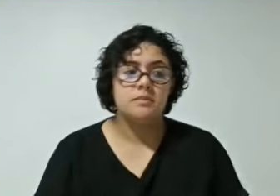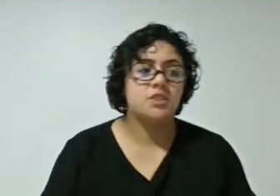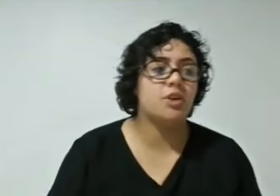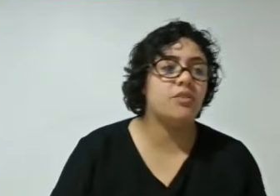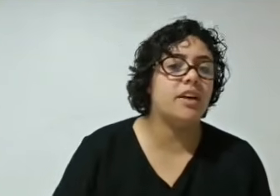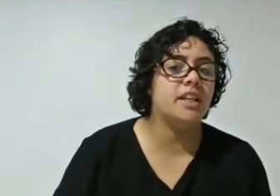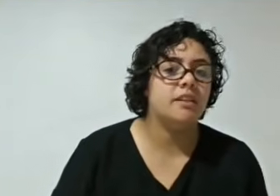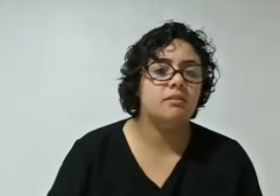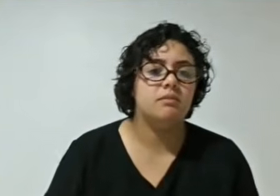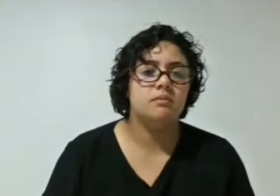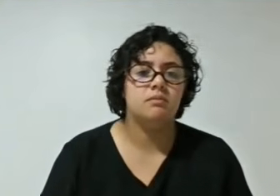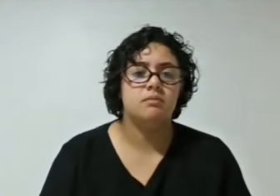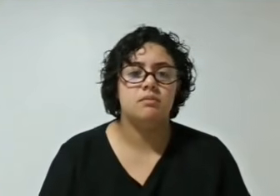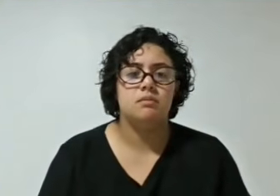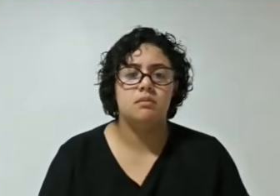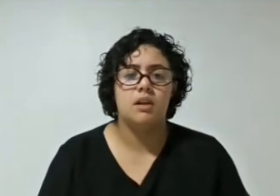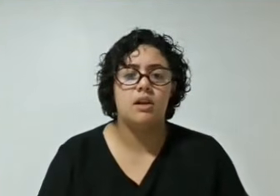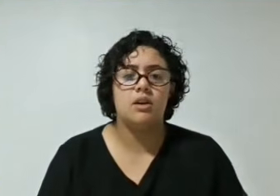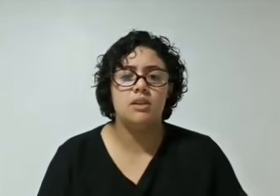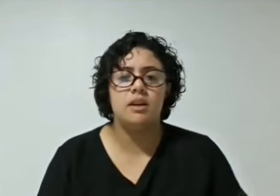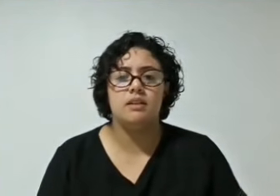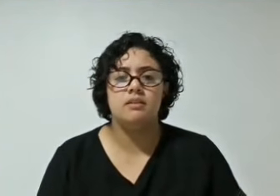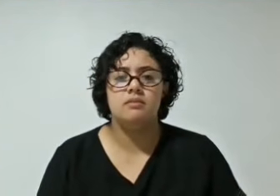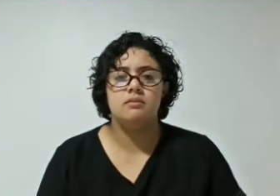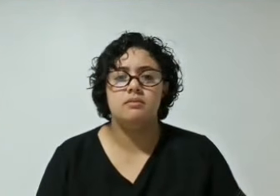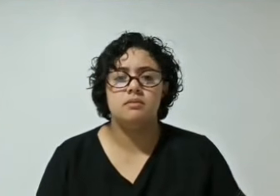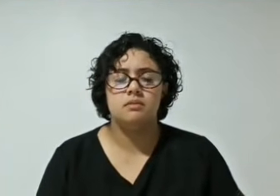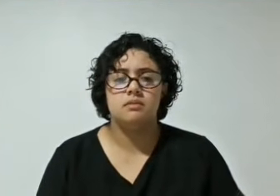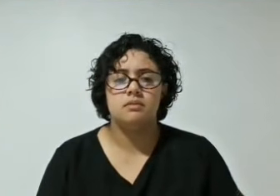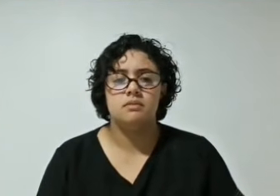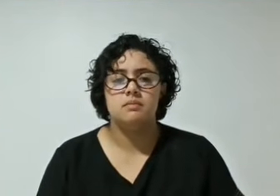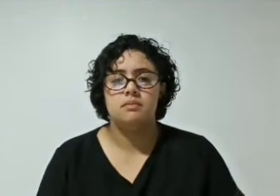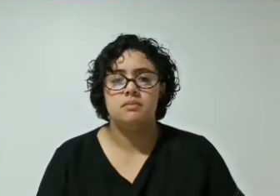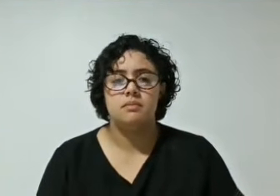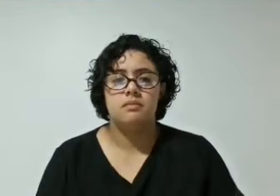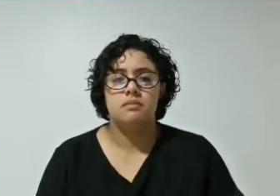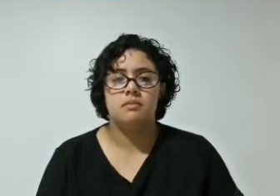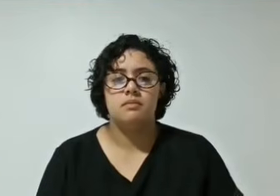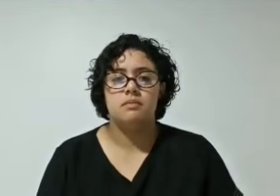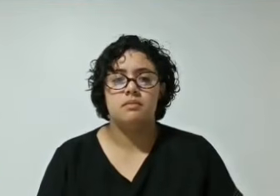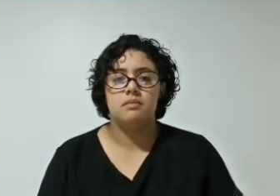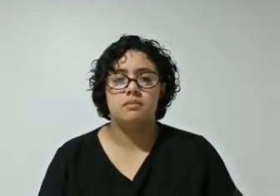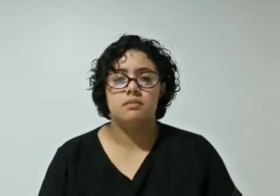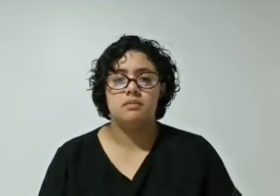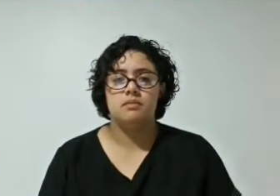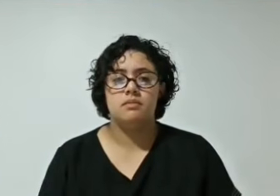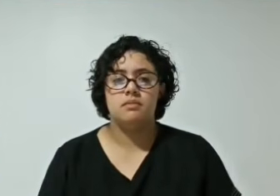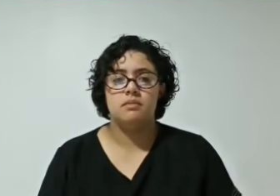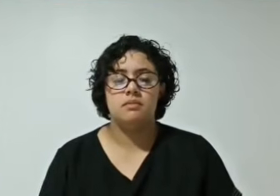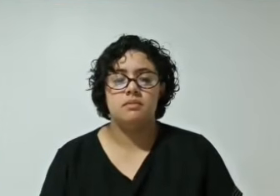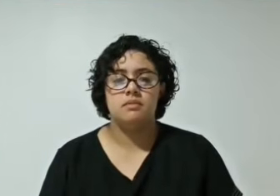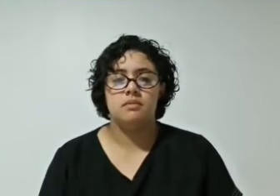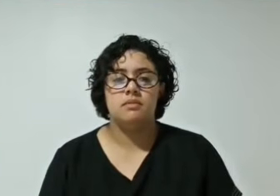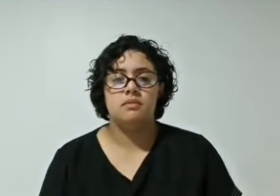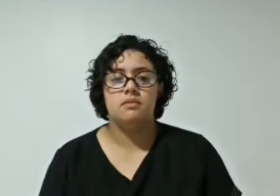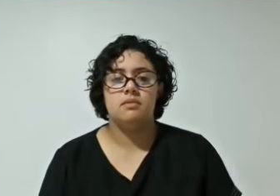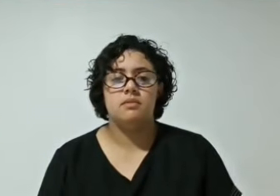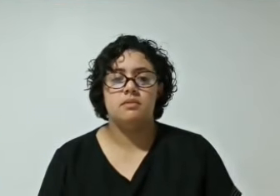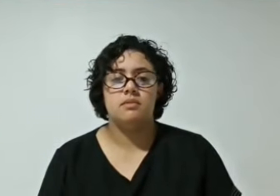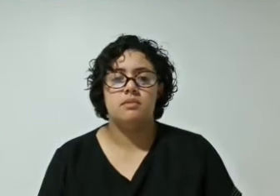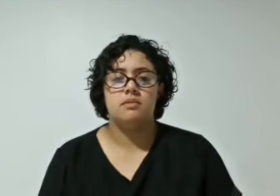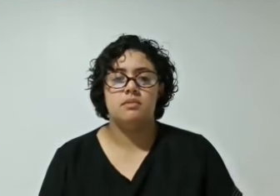Olha, aqui no Centro Cultural, apesar de um ano parecer muito, por eu trabalho no Centro Cultural um ano é pouco.